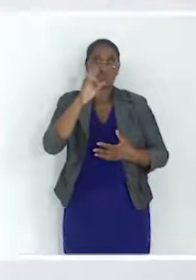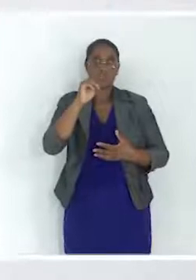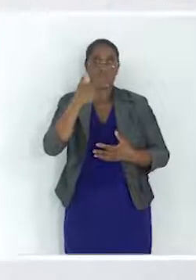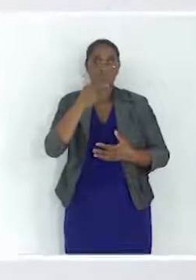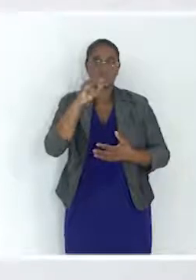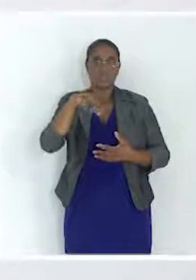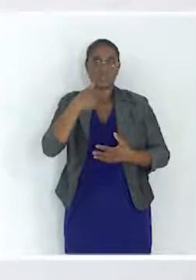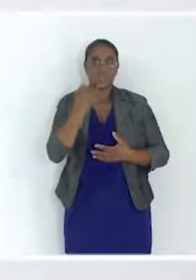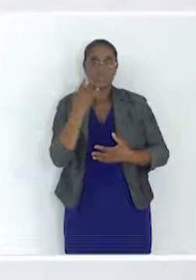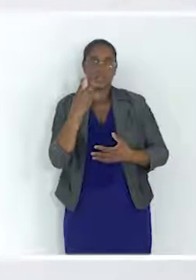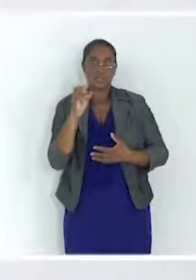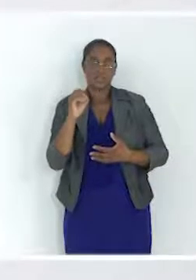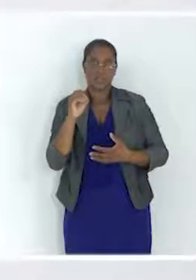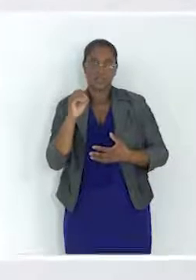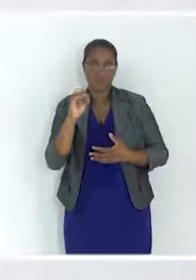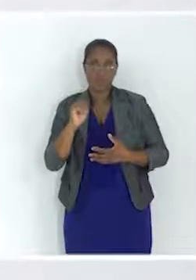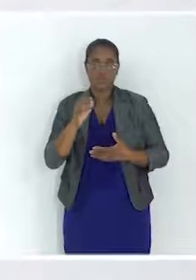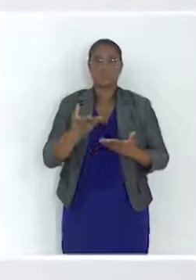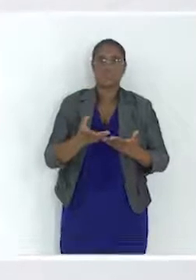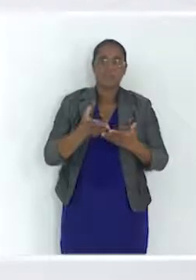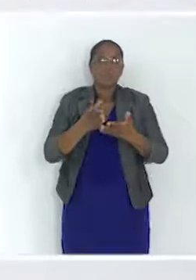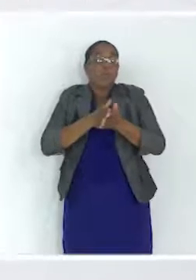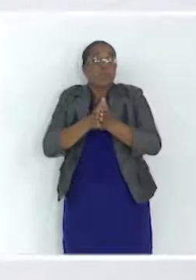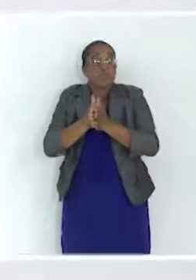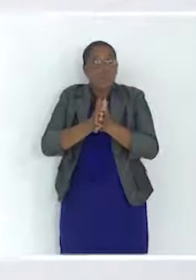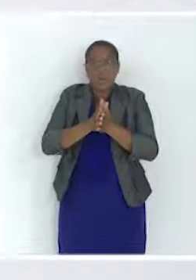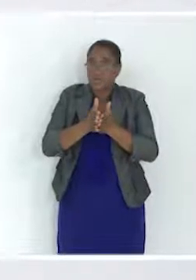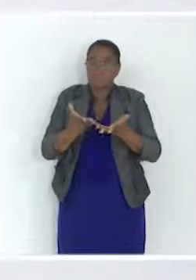são utilizados para dar